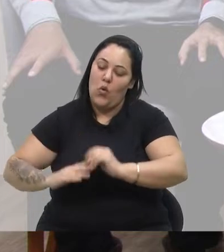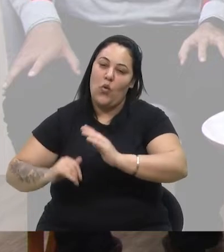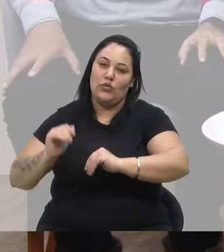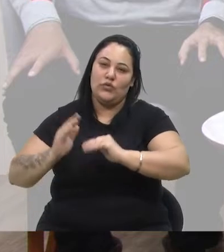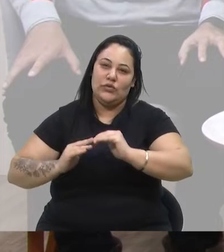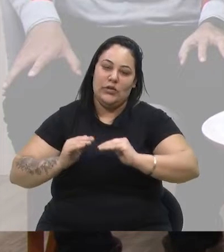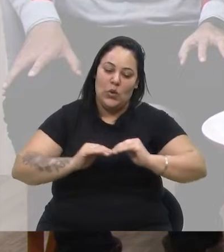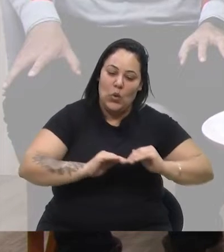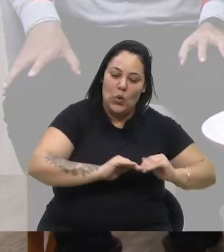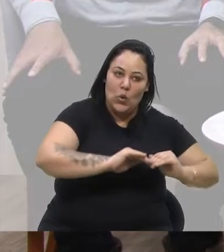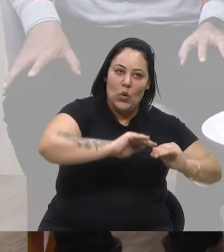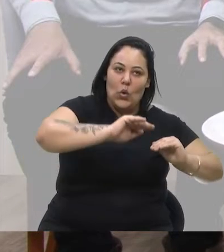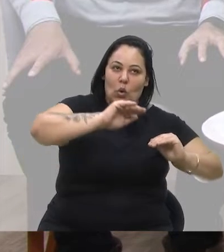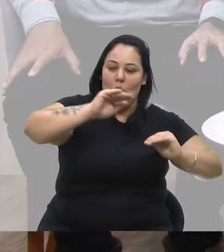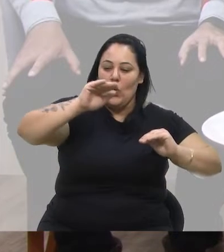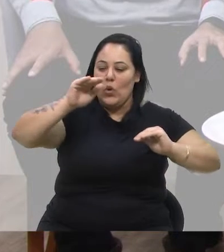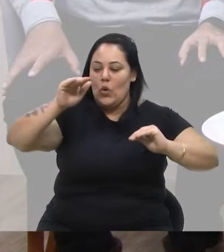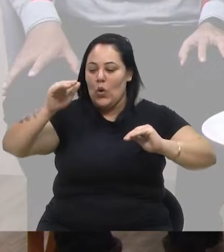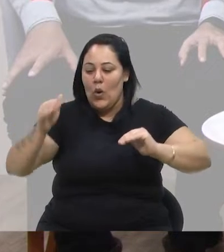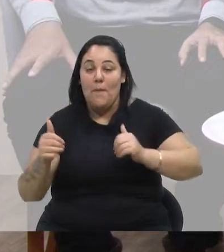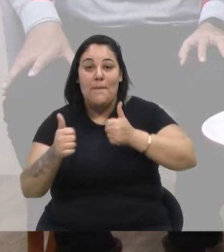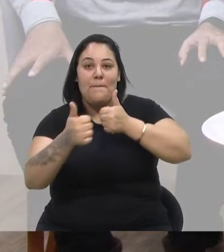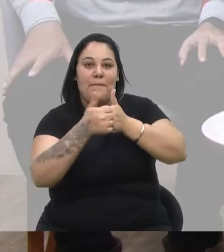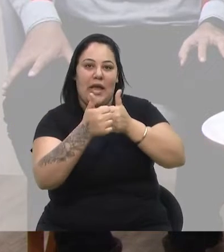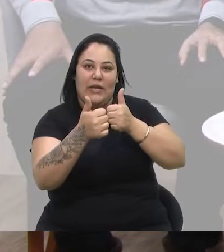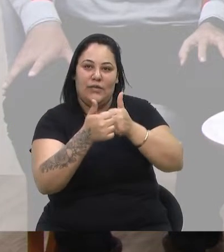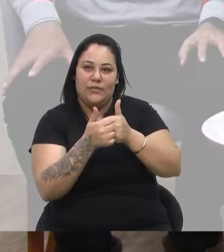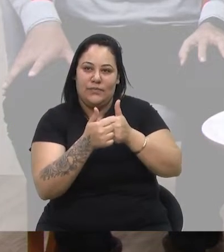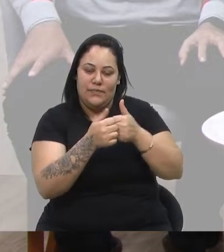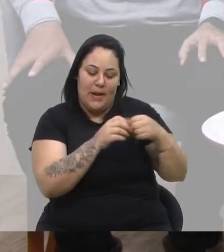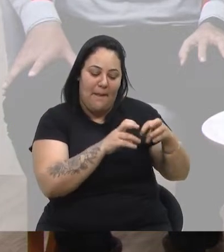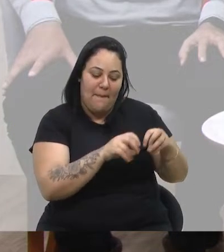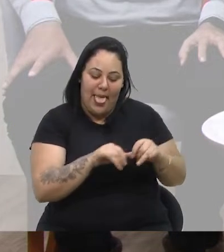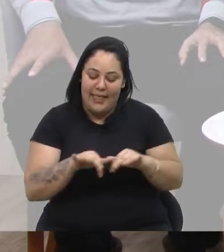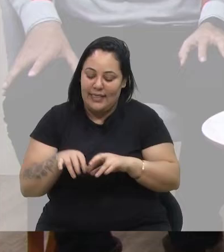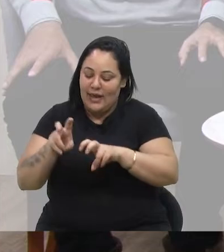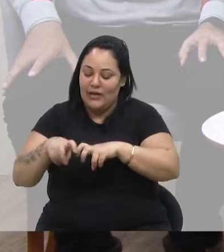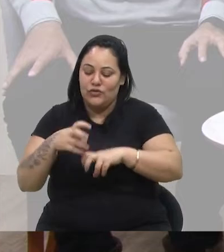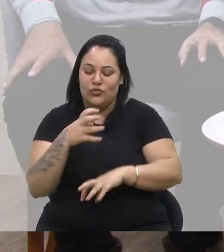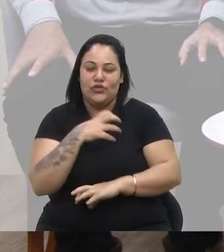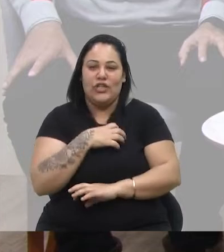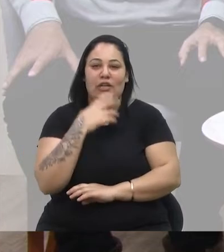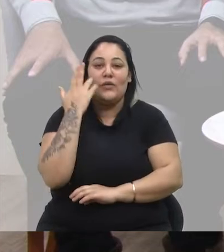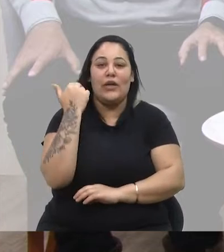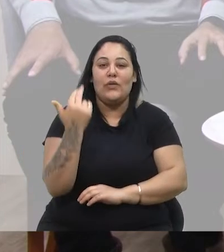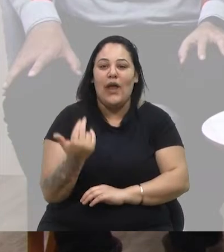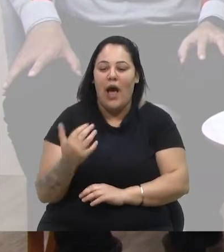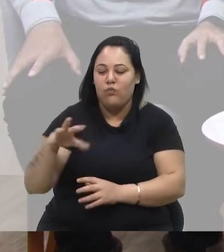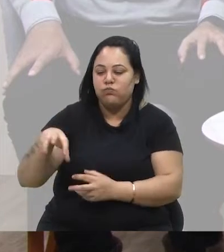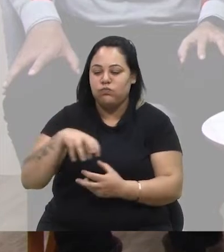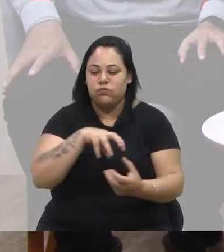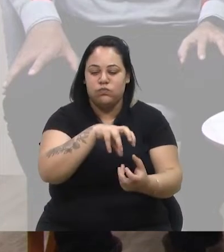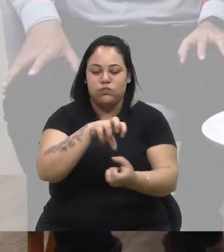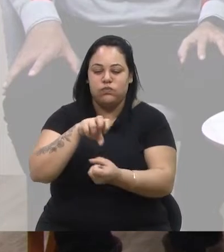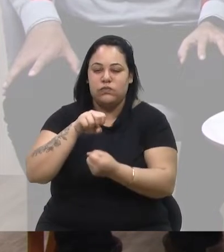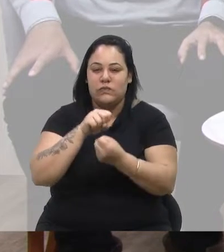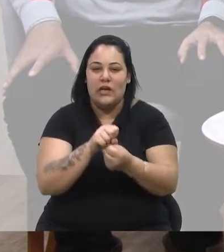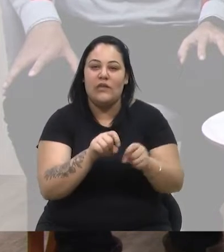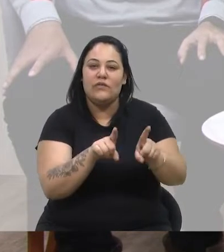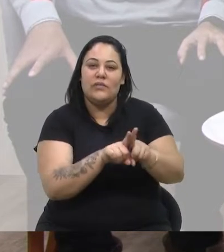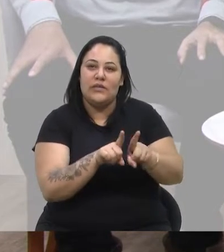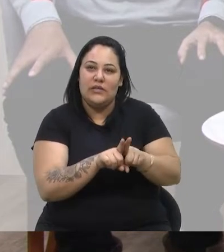de construir os terraços nas encostas das montanhas para plantar de uma maneira muito natural,